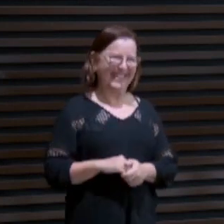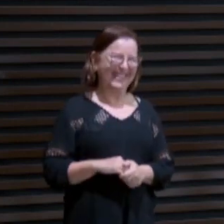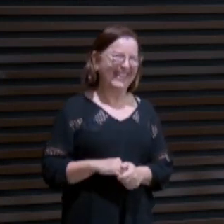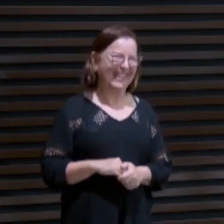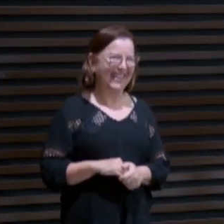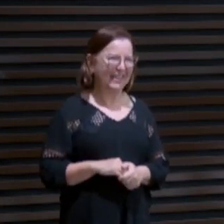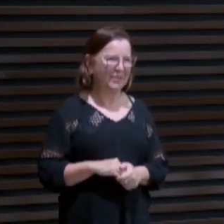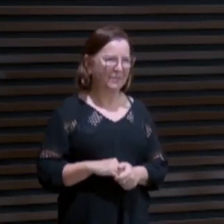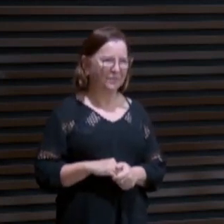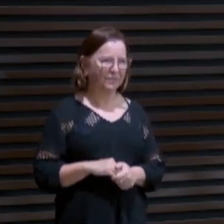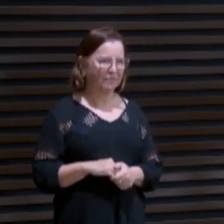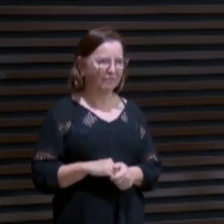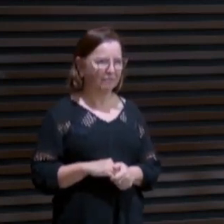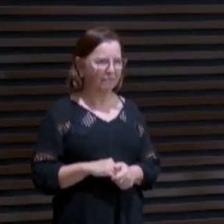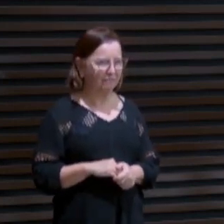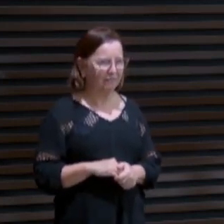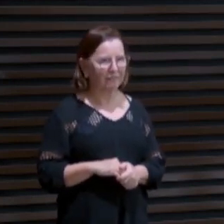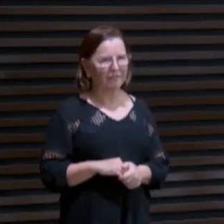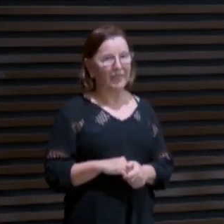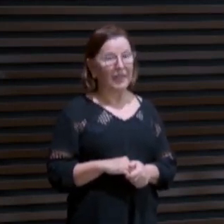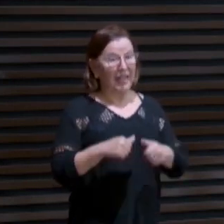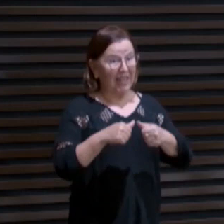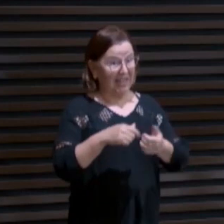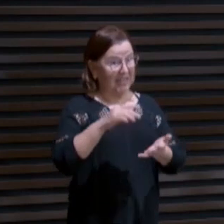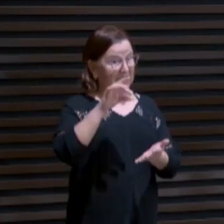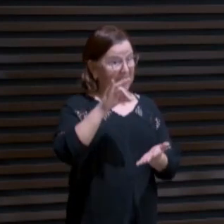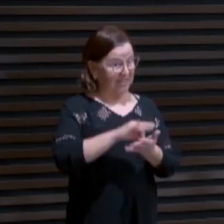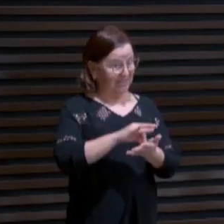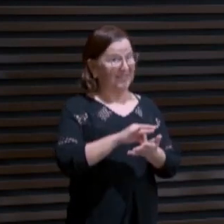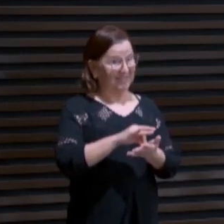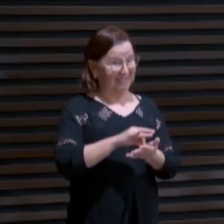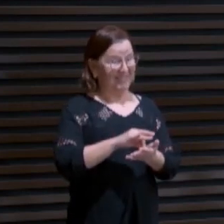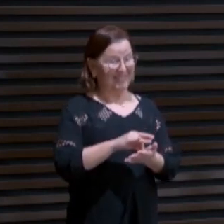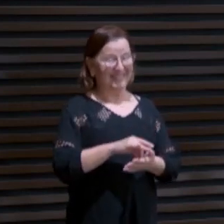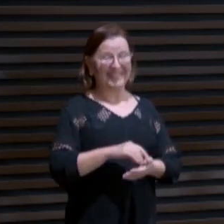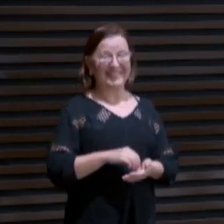É pesado a gente dizer isso, mas essa é a realidade.